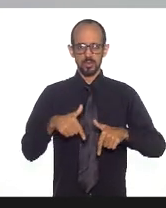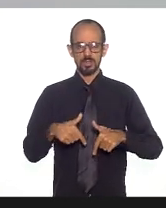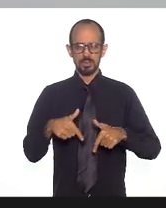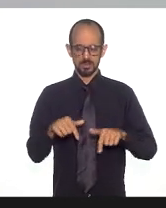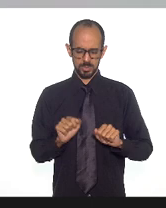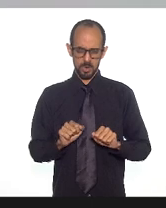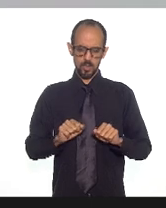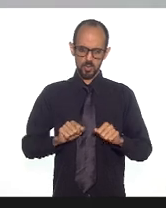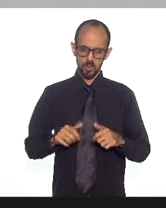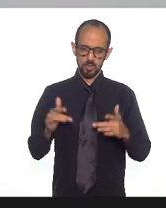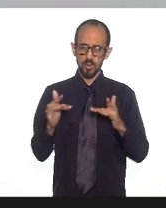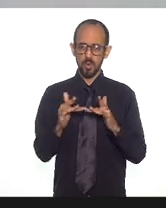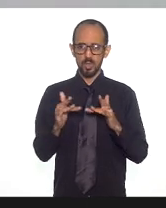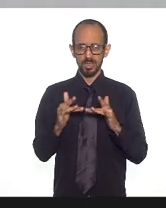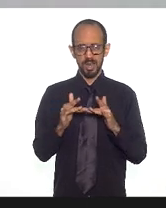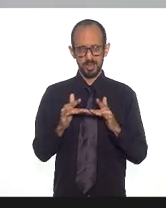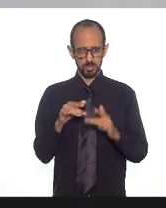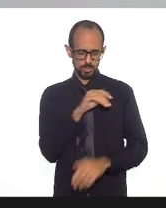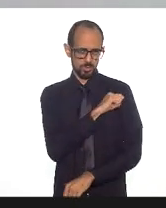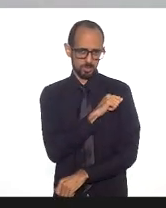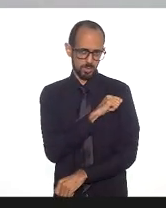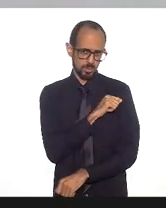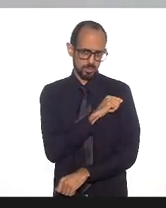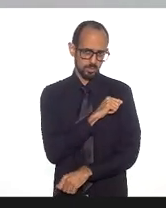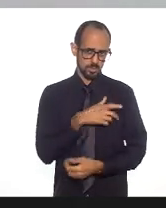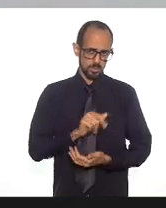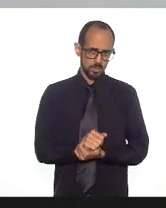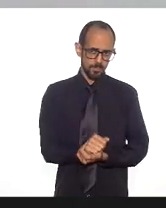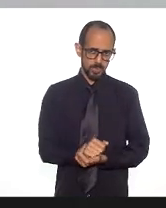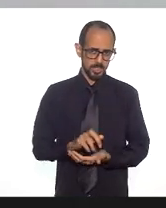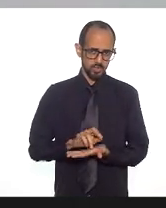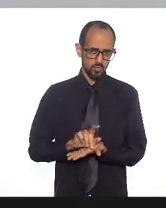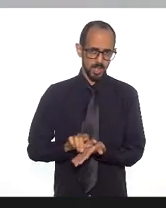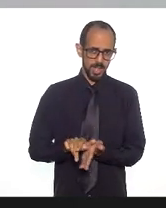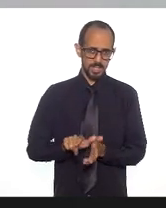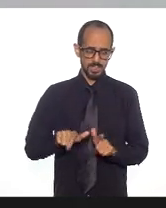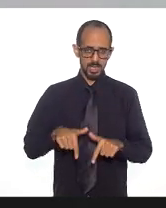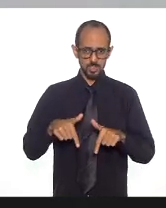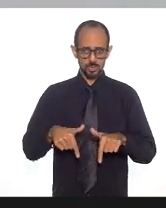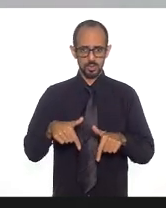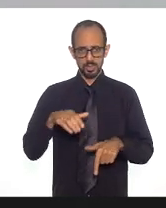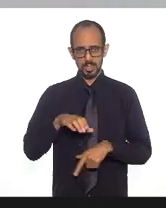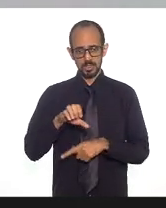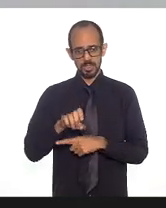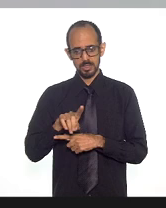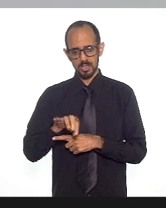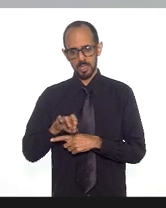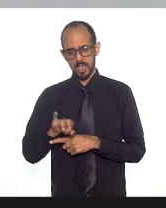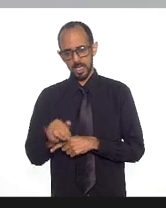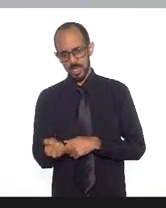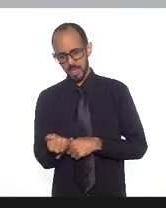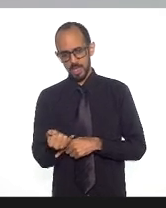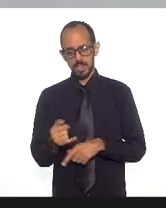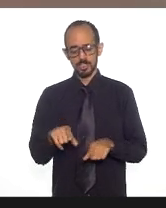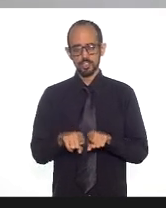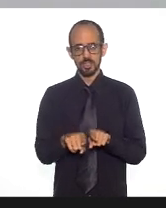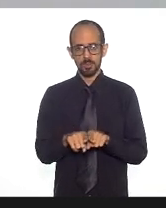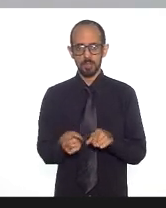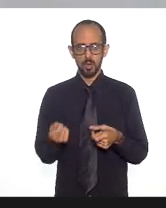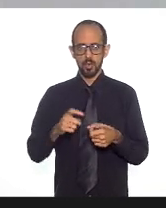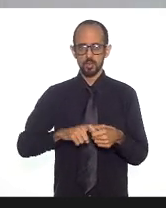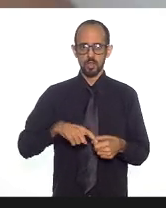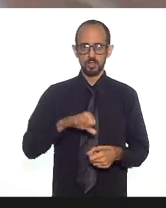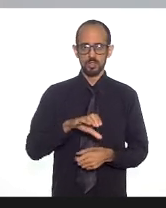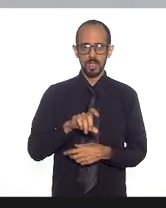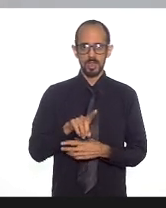também nas ações, nas diferentes ações que a Fundação CCERJ, para além do consórcio CEDERJ, né, a